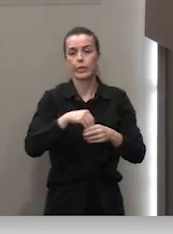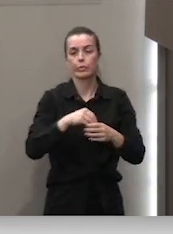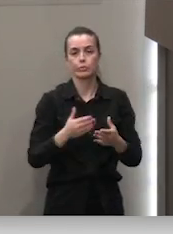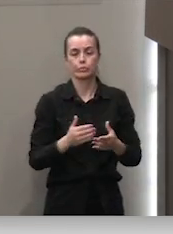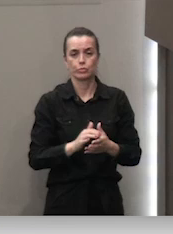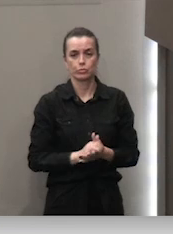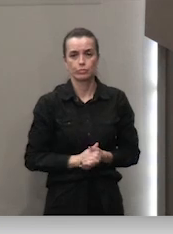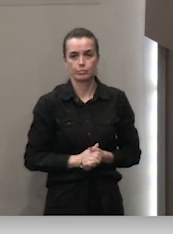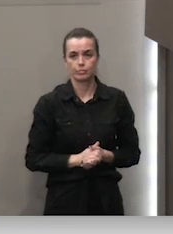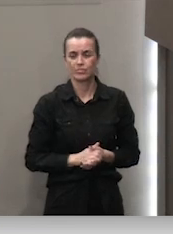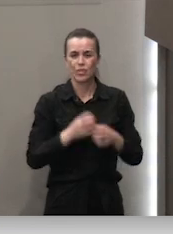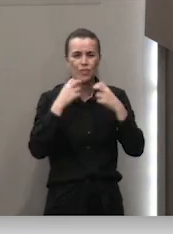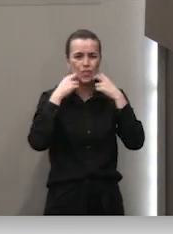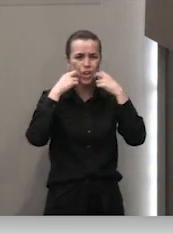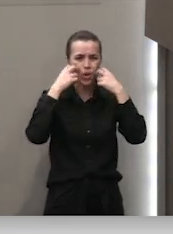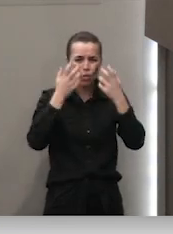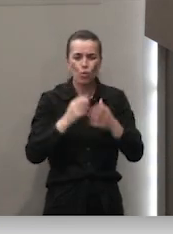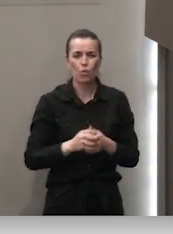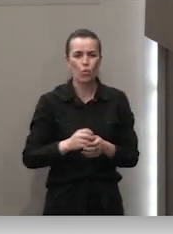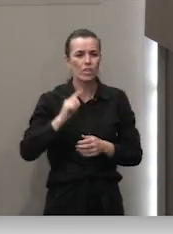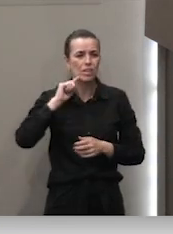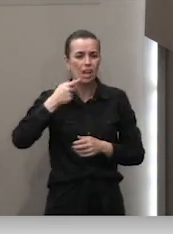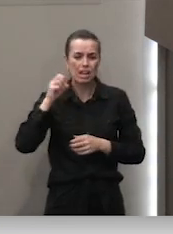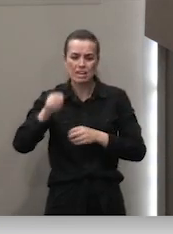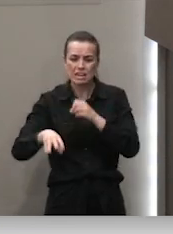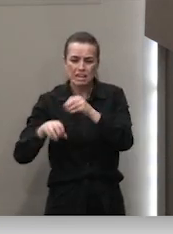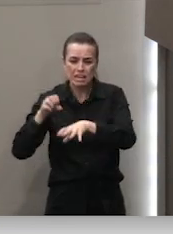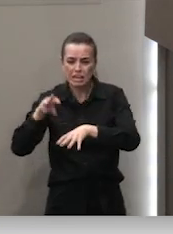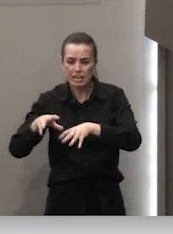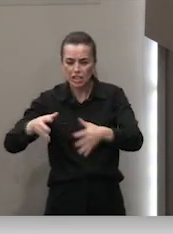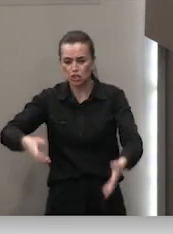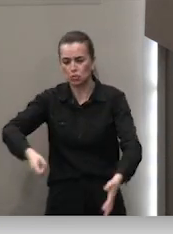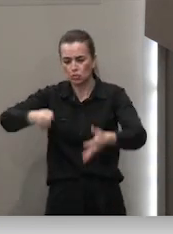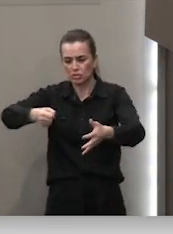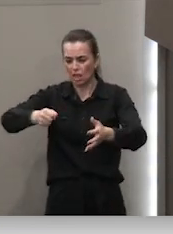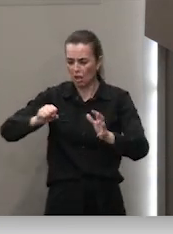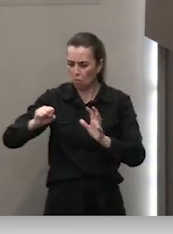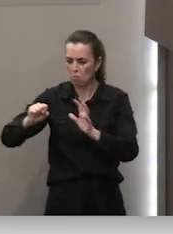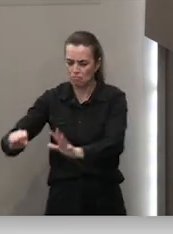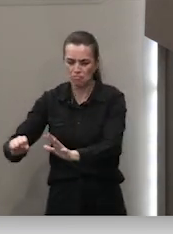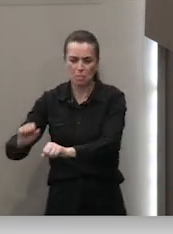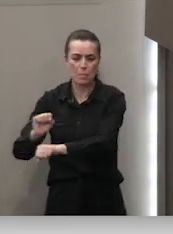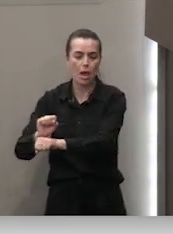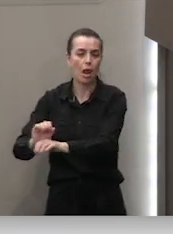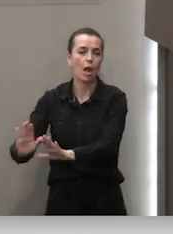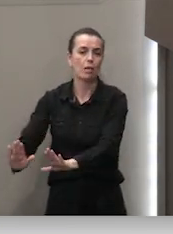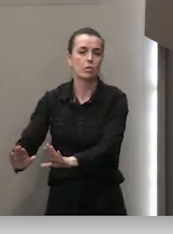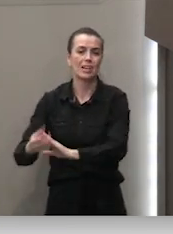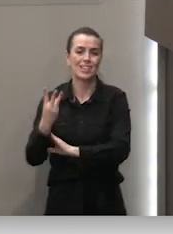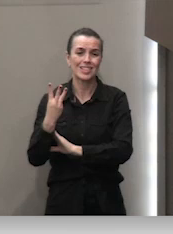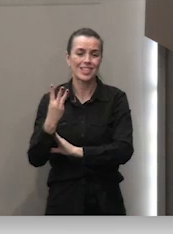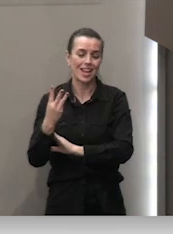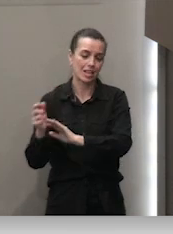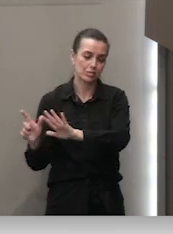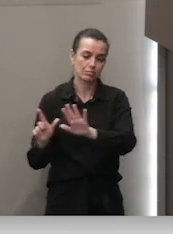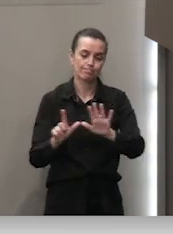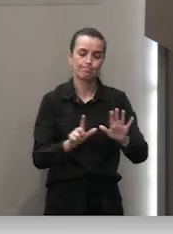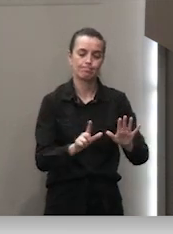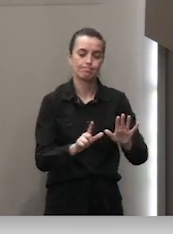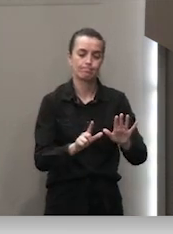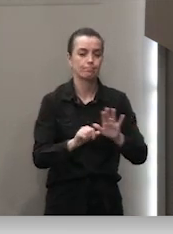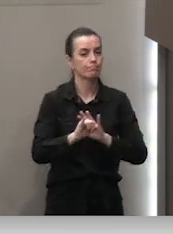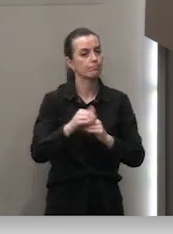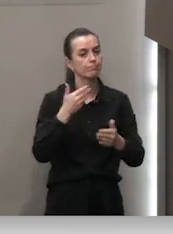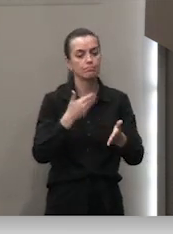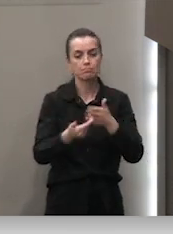vergonhoso ter lixo hospitalar depositado irregularmente há mais de 3 semanas. Se fosse qualquer outro